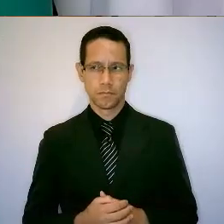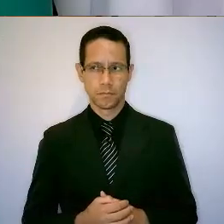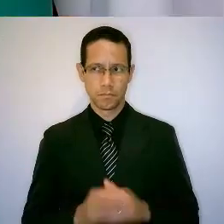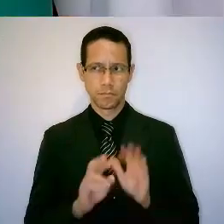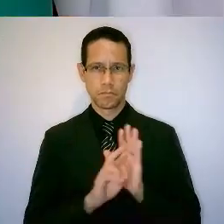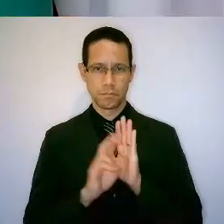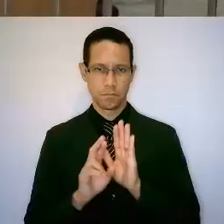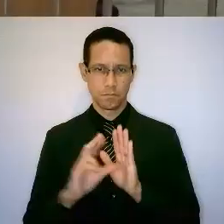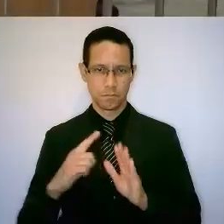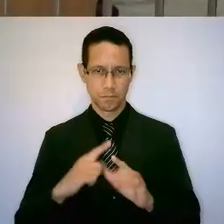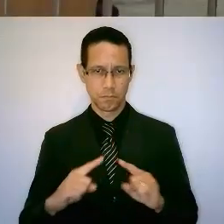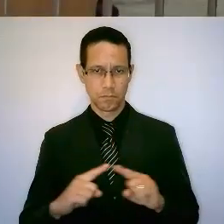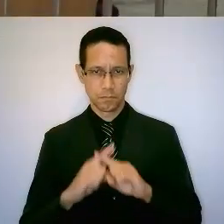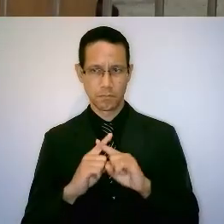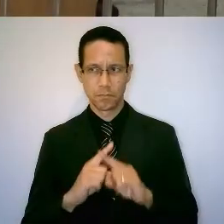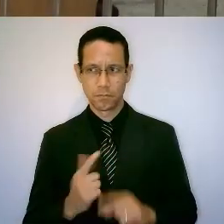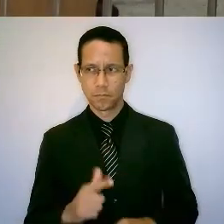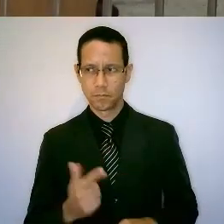diferença